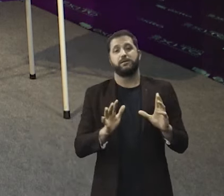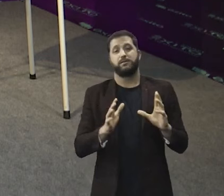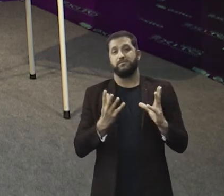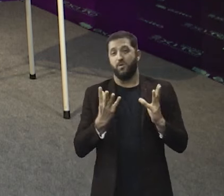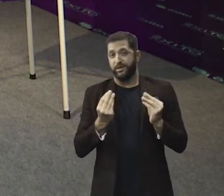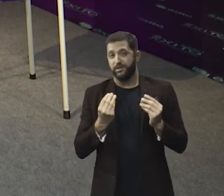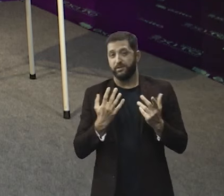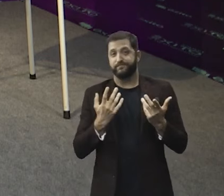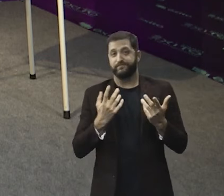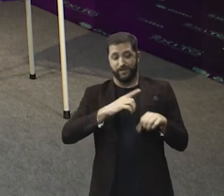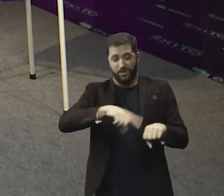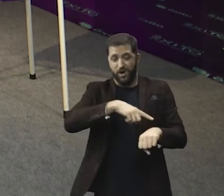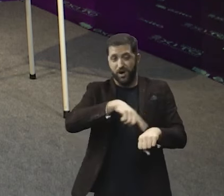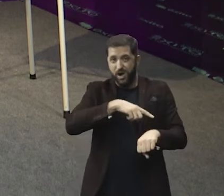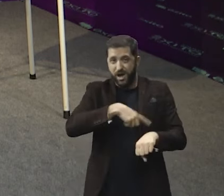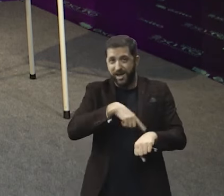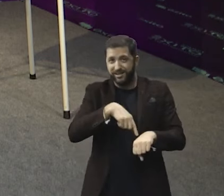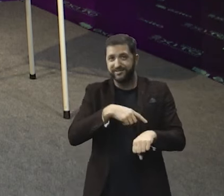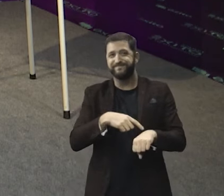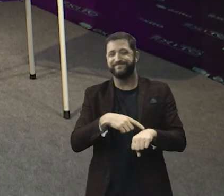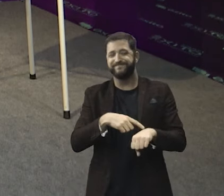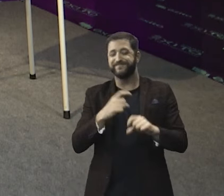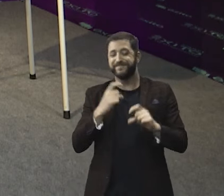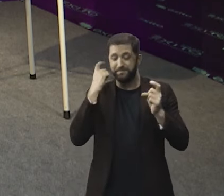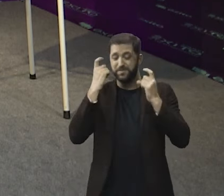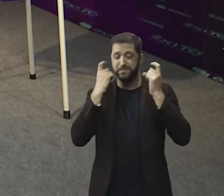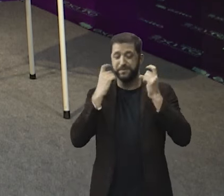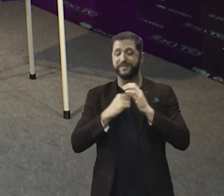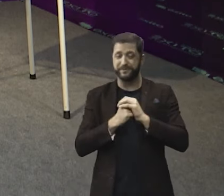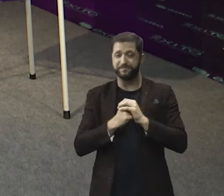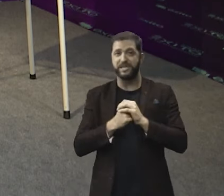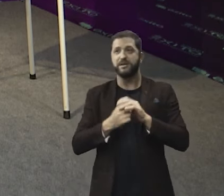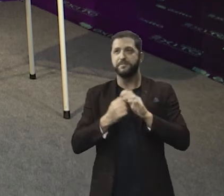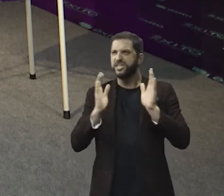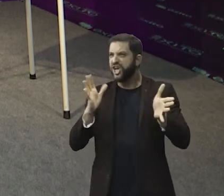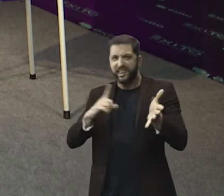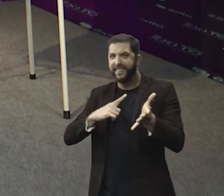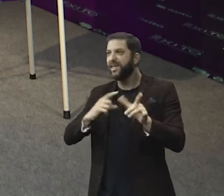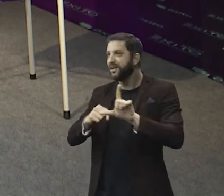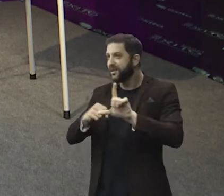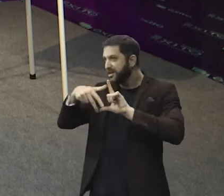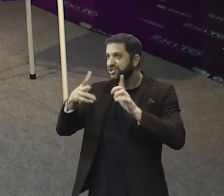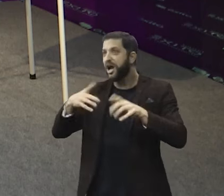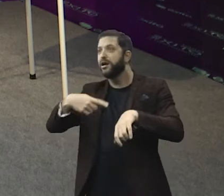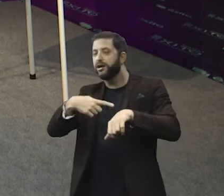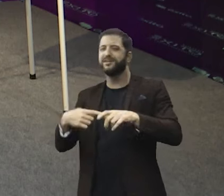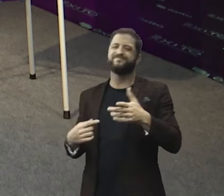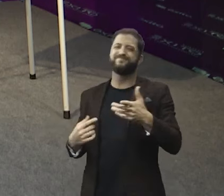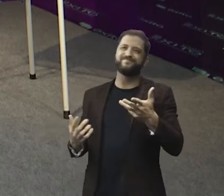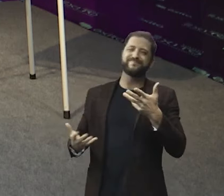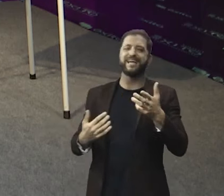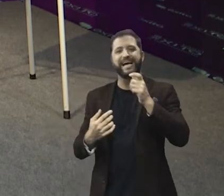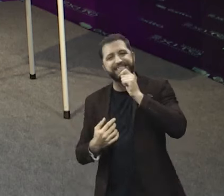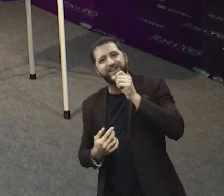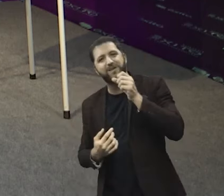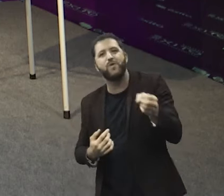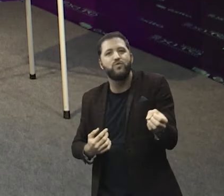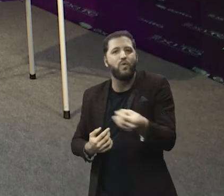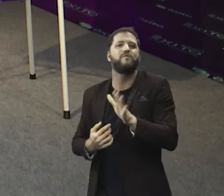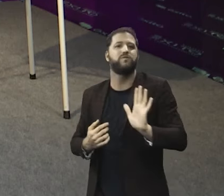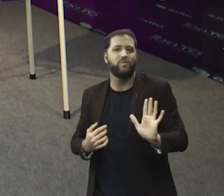preocupa isso já existe Andresa não de forma madura não existe porque tudo é muito novo por isso que a gente tá trazendo